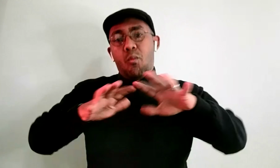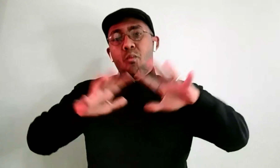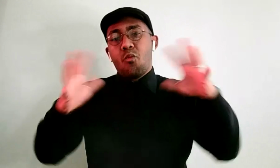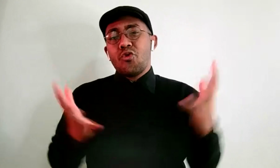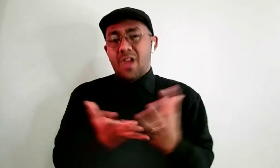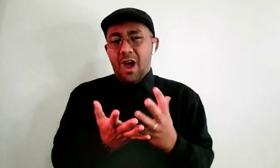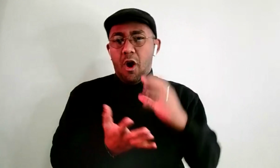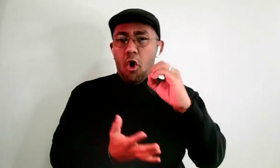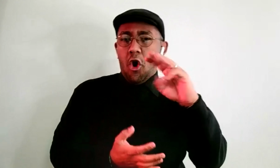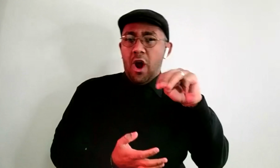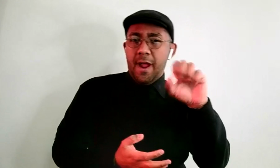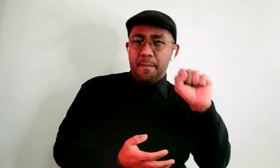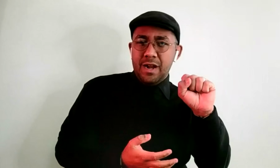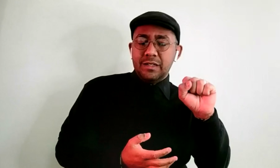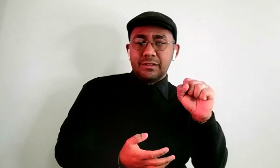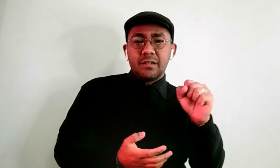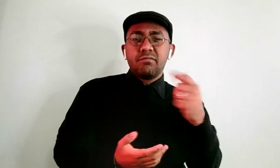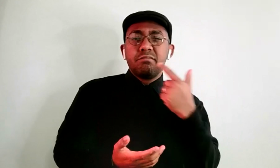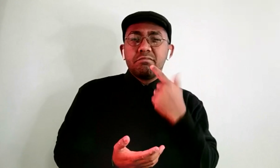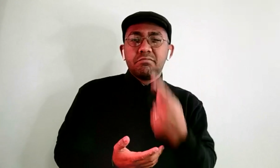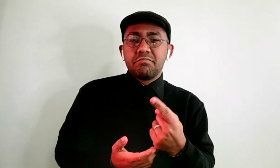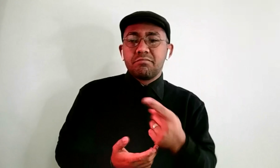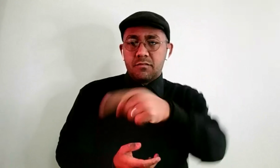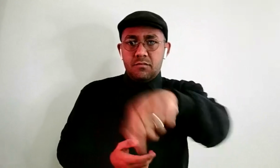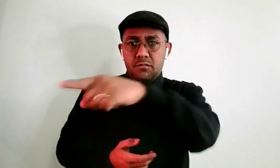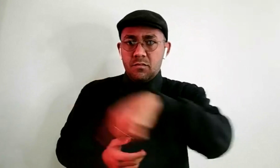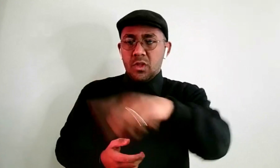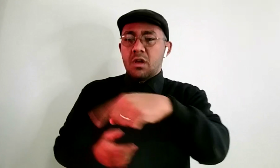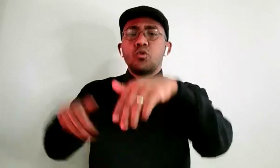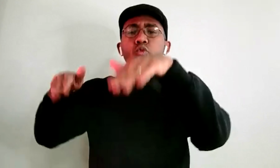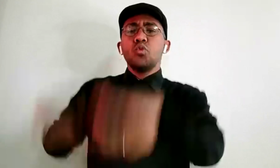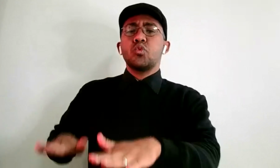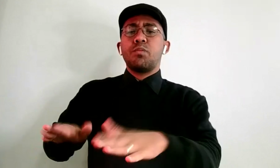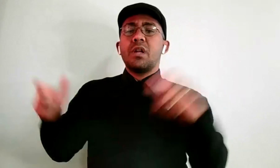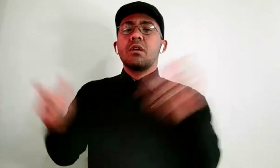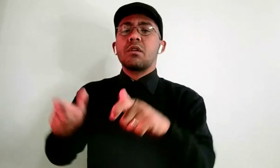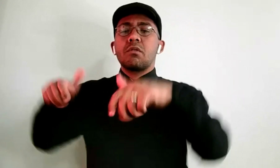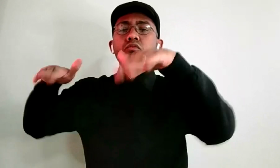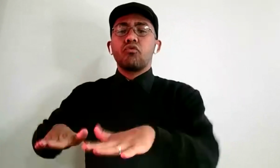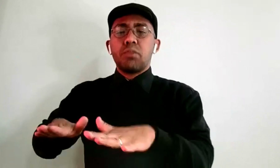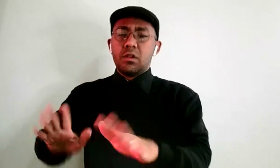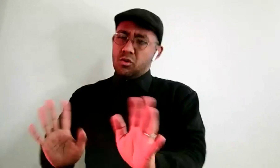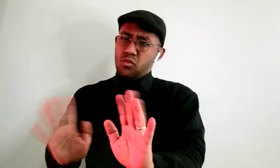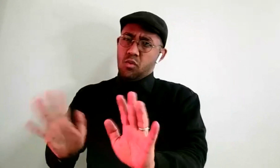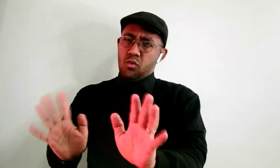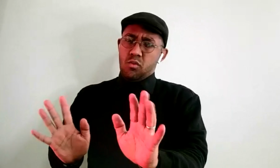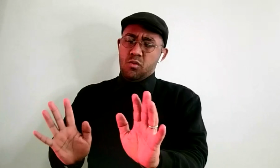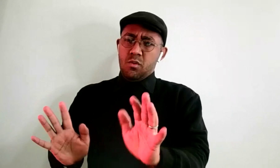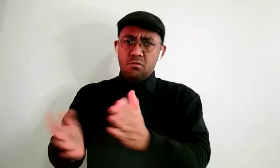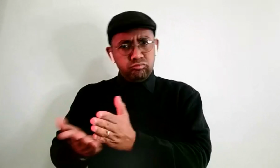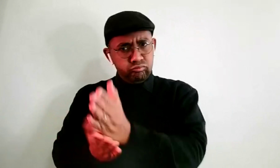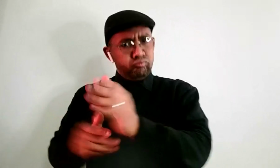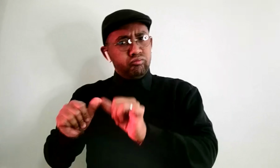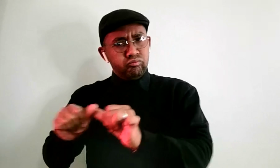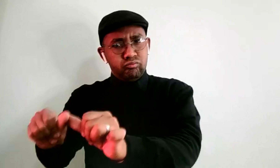não recomenda cancelar reuniões em áreas onde foram detectados casos da varíola de macaco